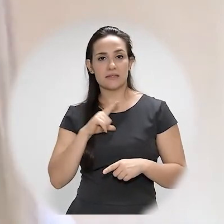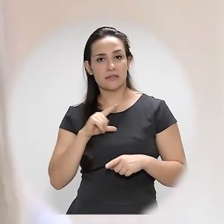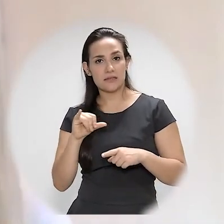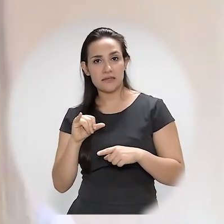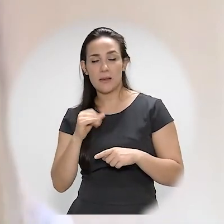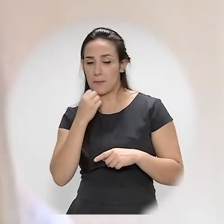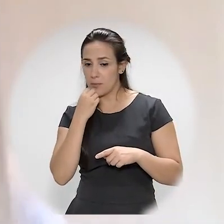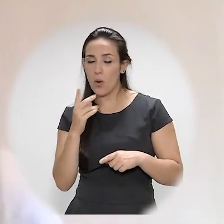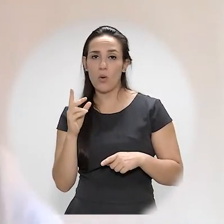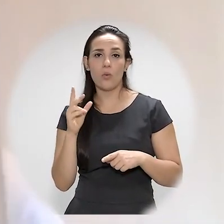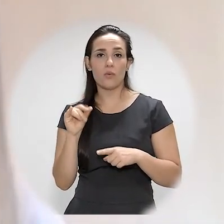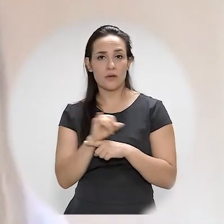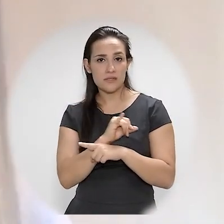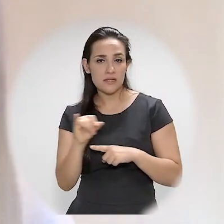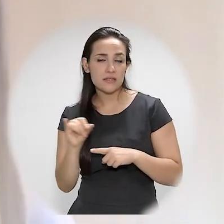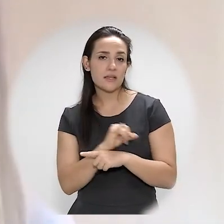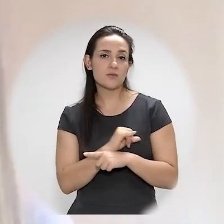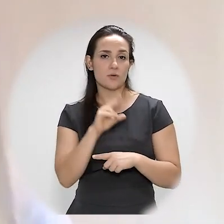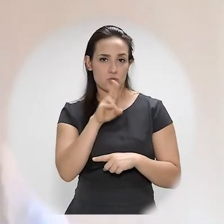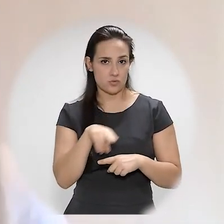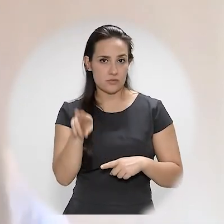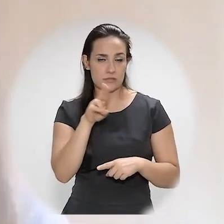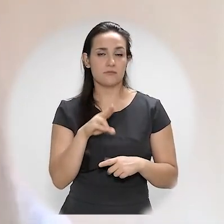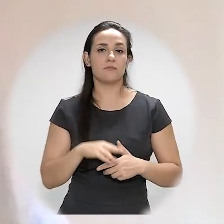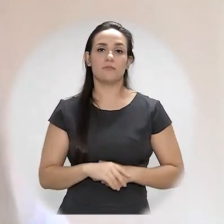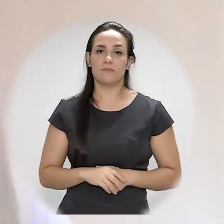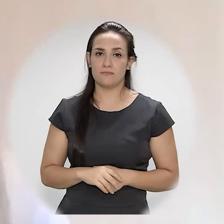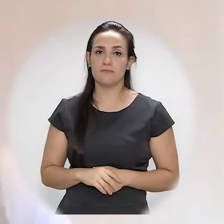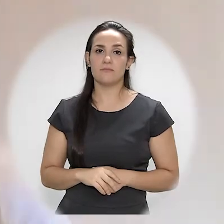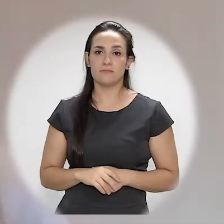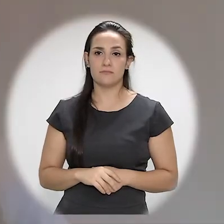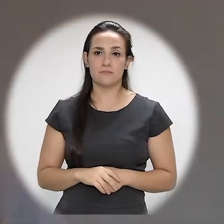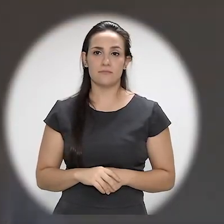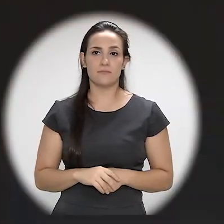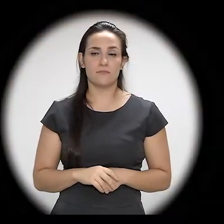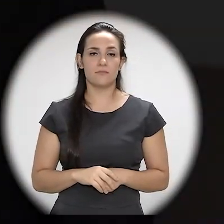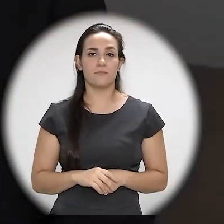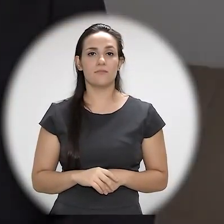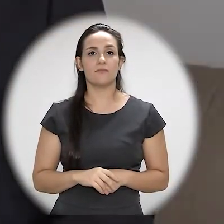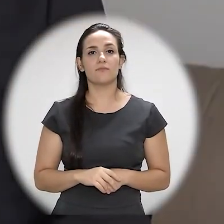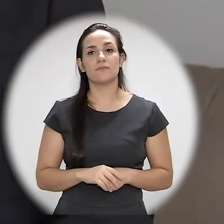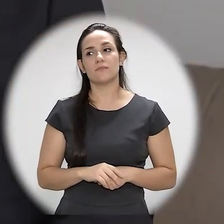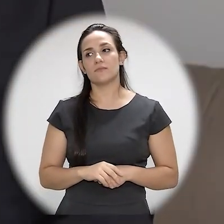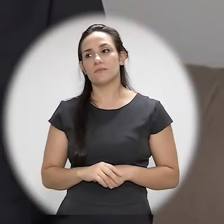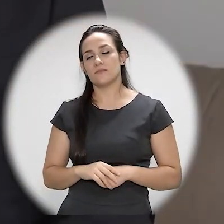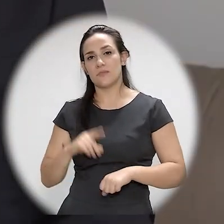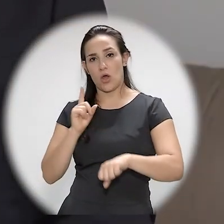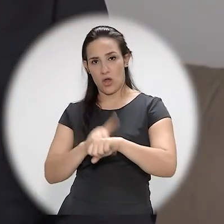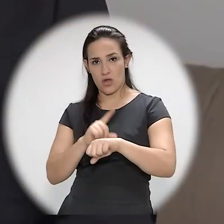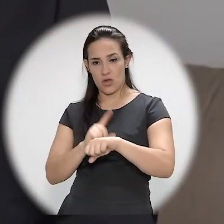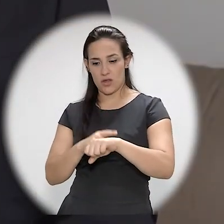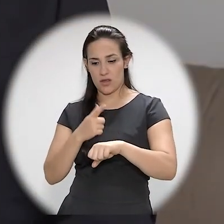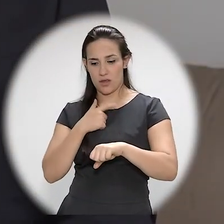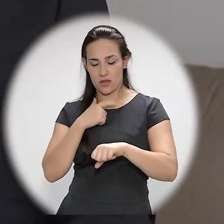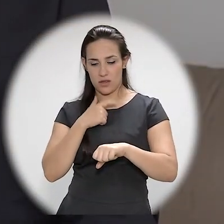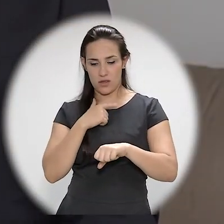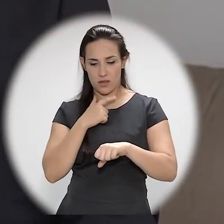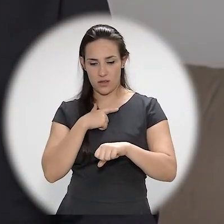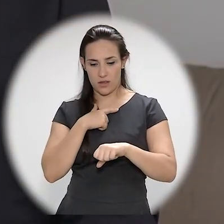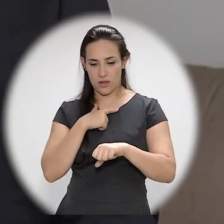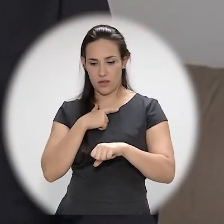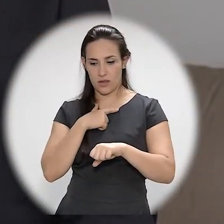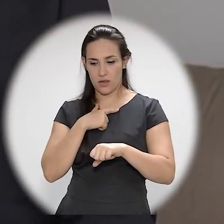herança, né? Eu acho que é uma herança positiva, assim, de ver que dá, sim, para fazer. Quando nós entramos no avião, fala